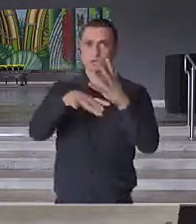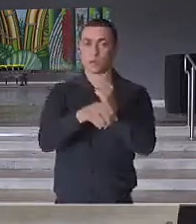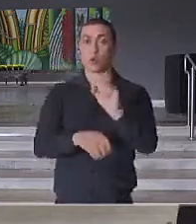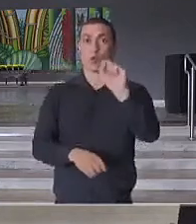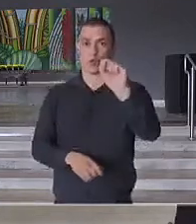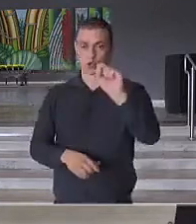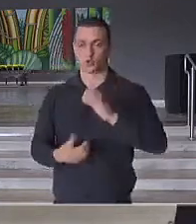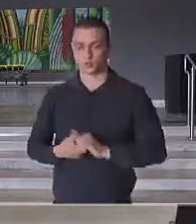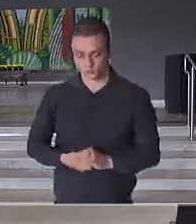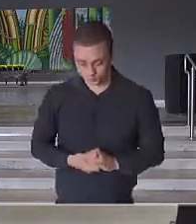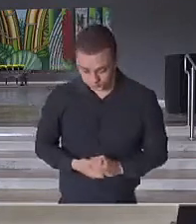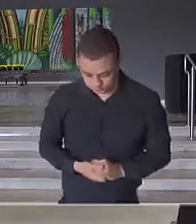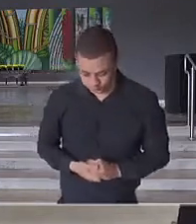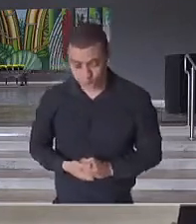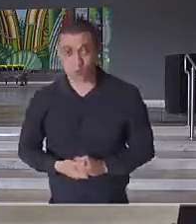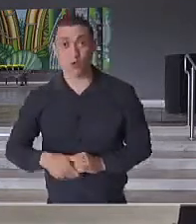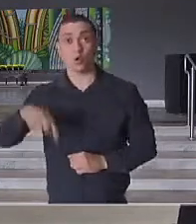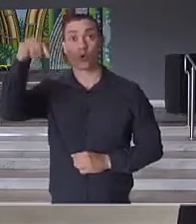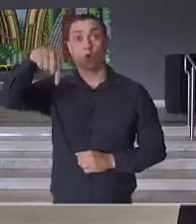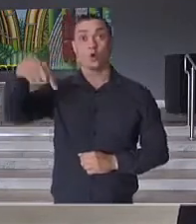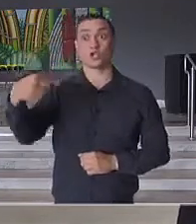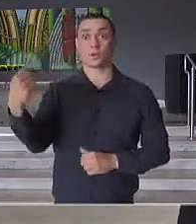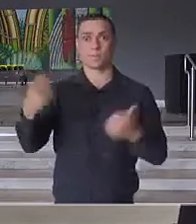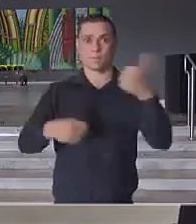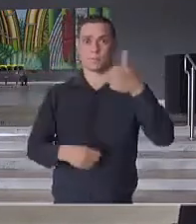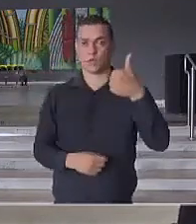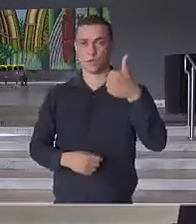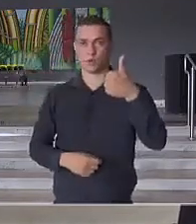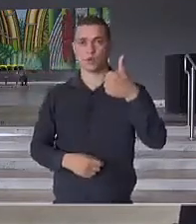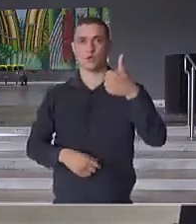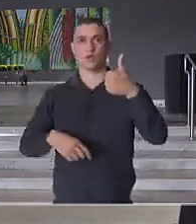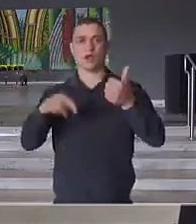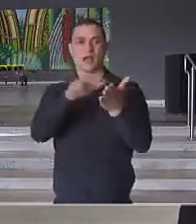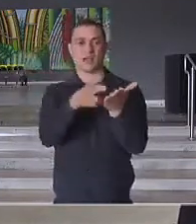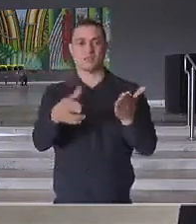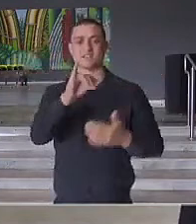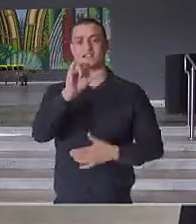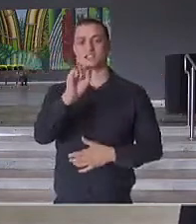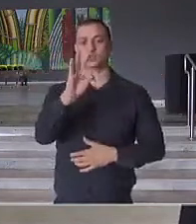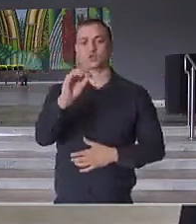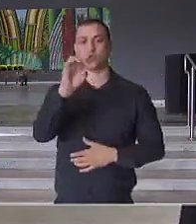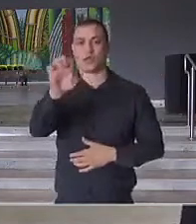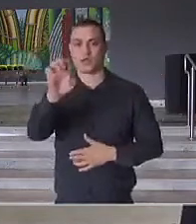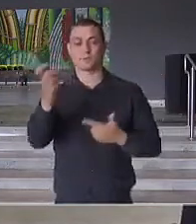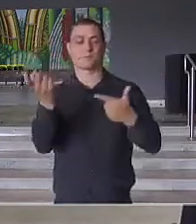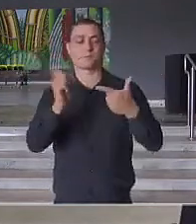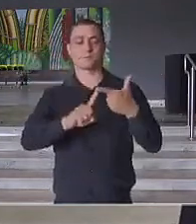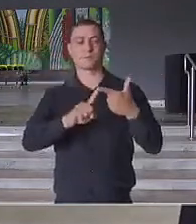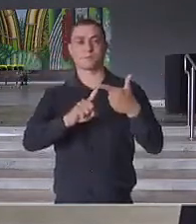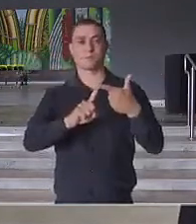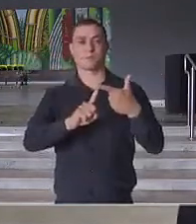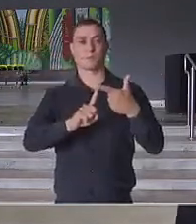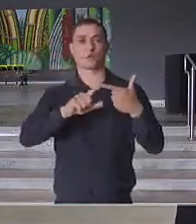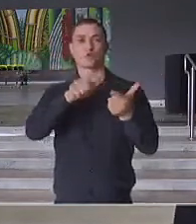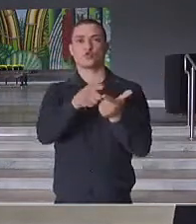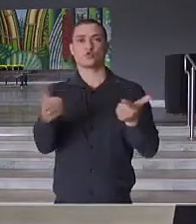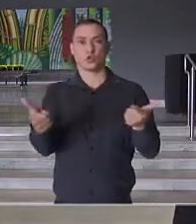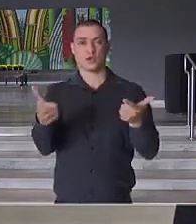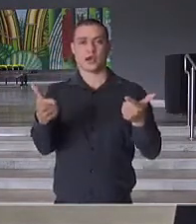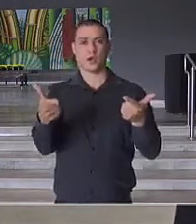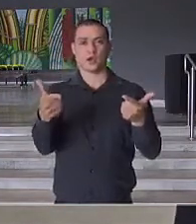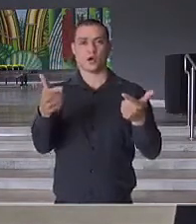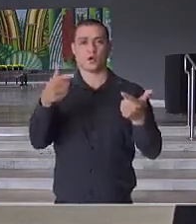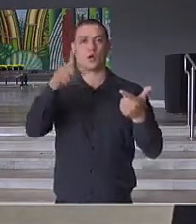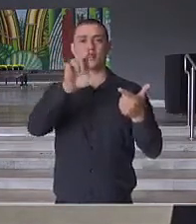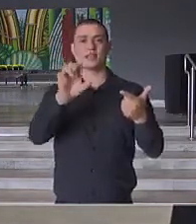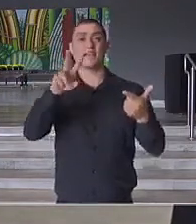cada coletiva. Hoje nós iniciaremos pela revista Isto É, na sequência o jornal Les